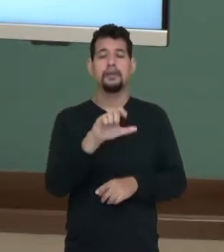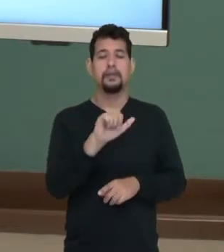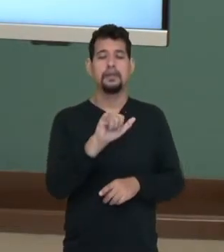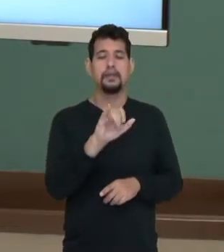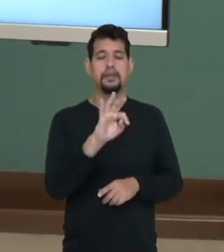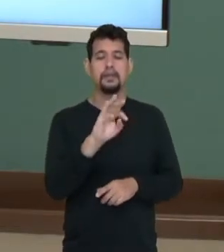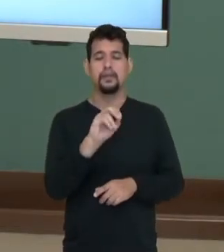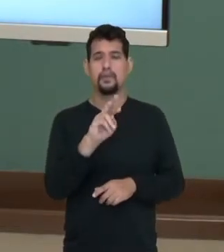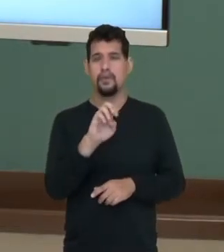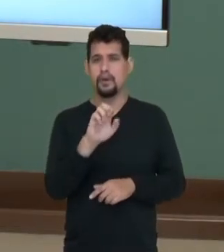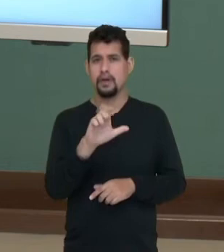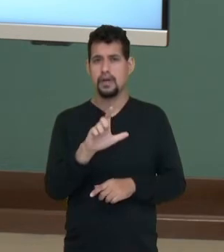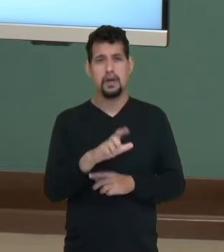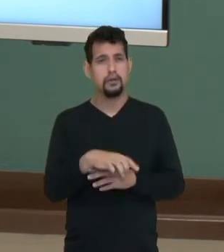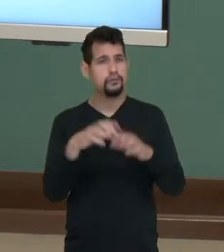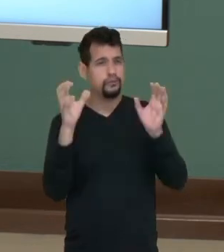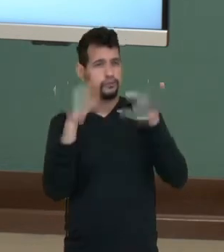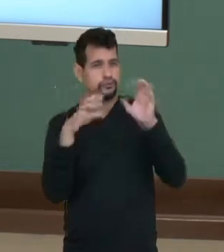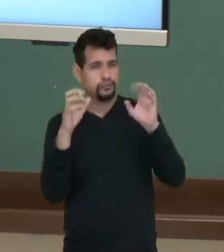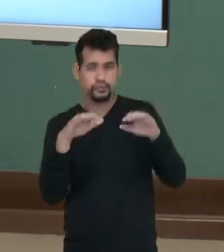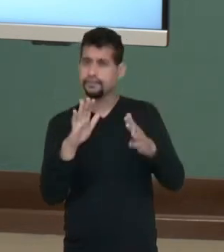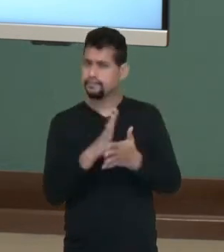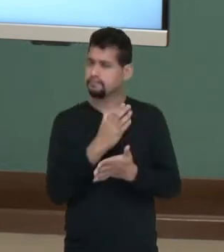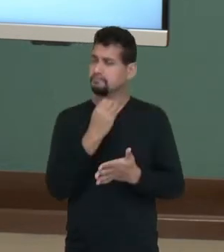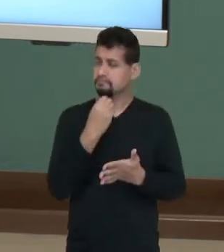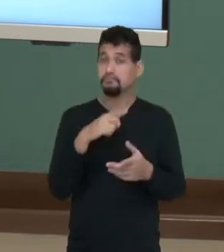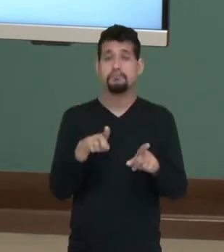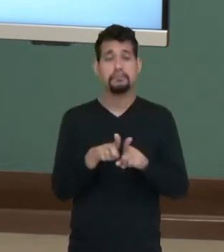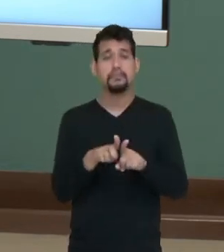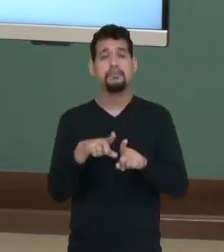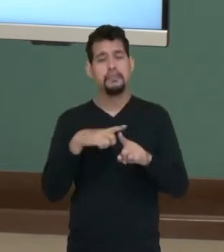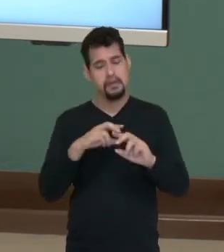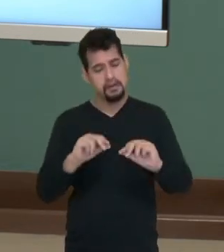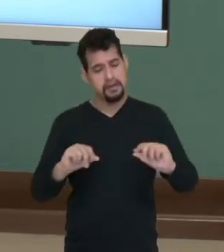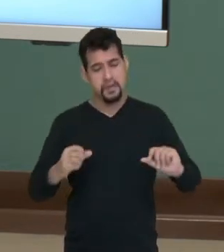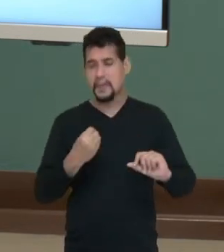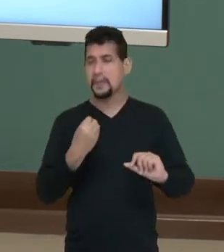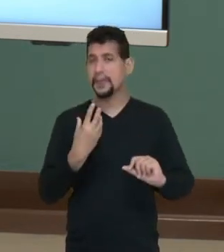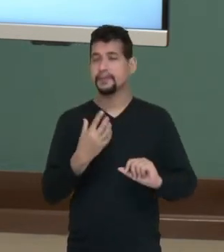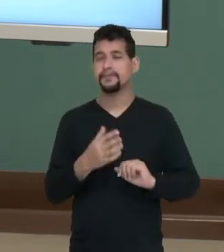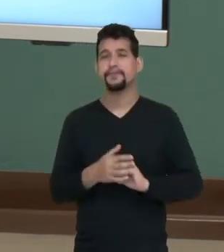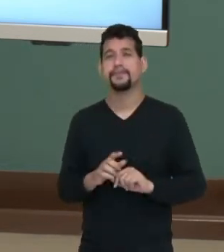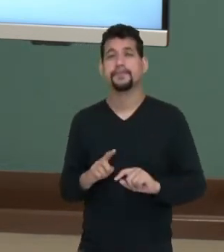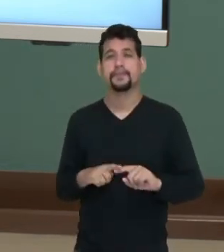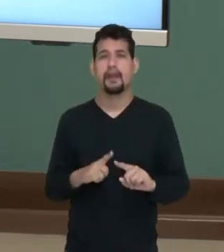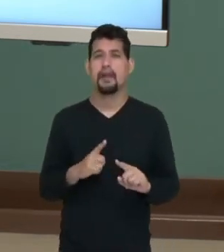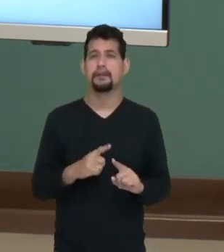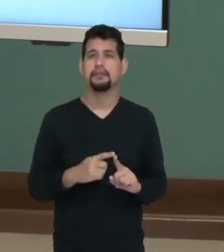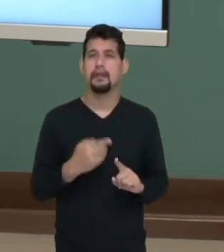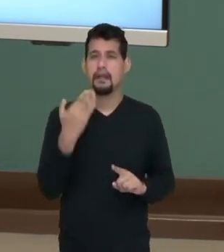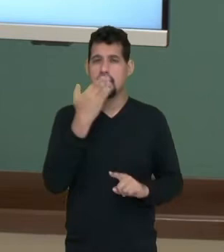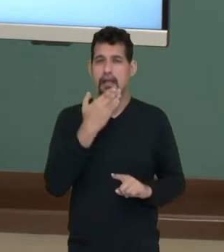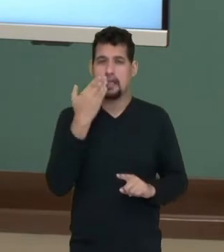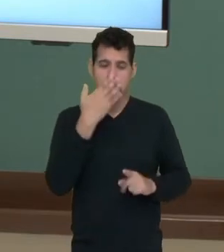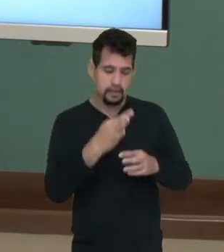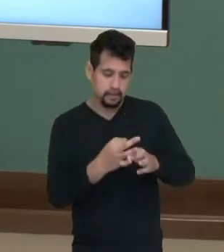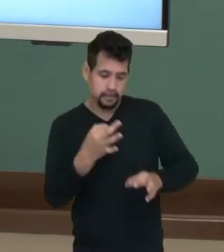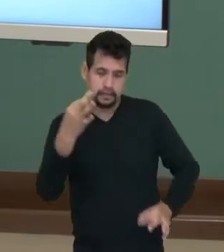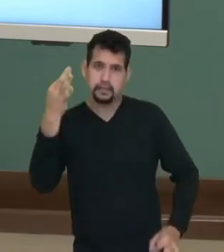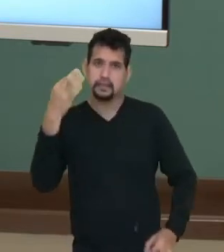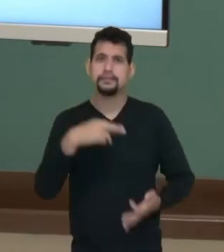né? Chove razoavelmente bem e tem um solo adequado para isso. Então, a cana-de-açúcar se tornou, então, o